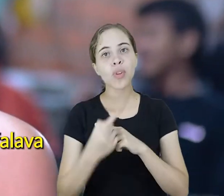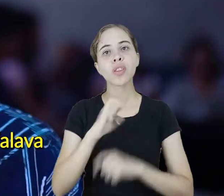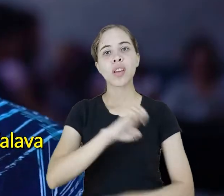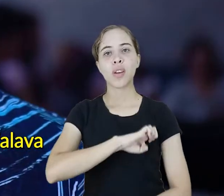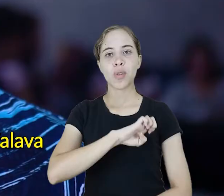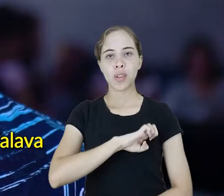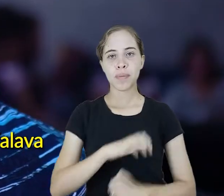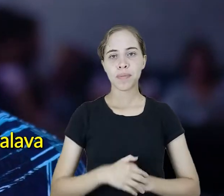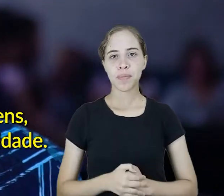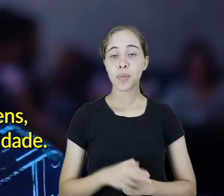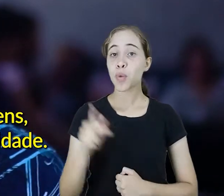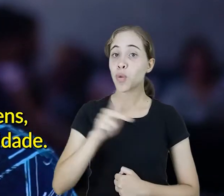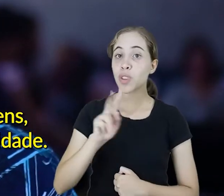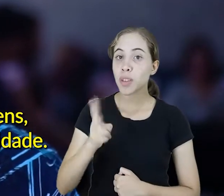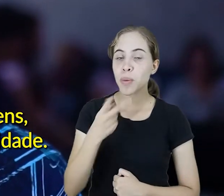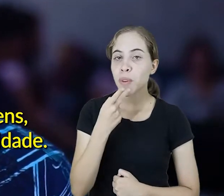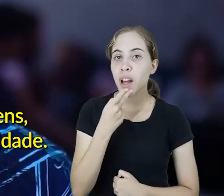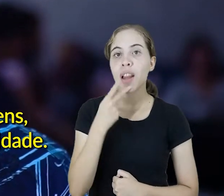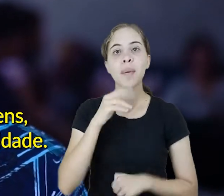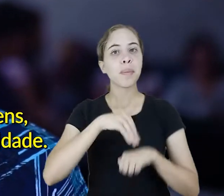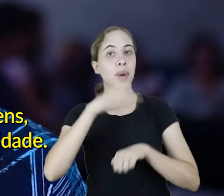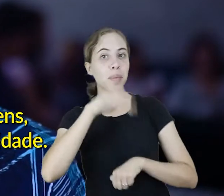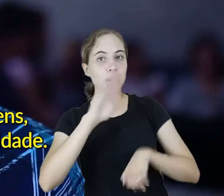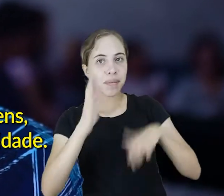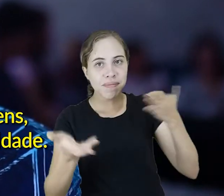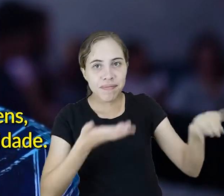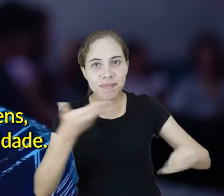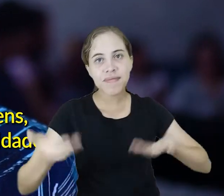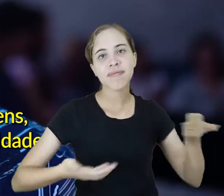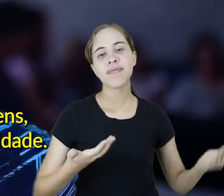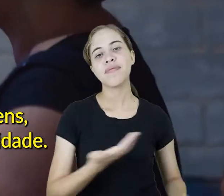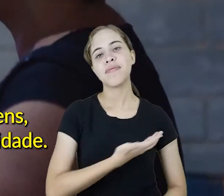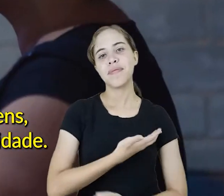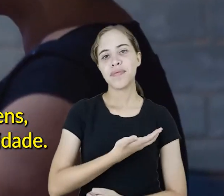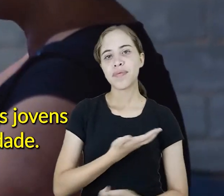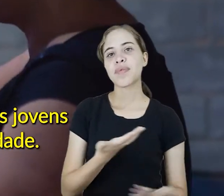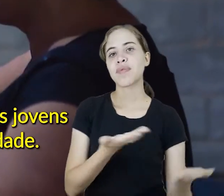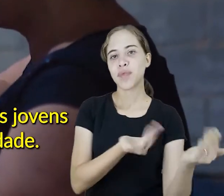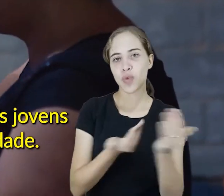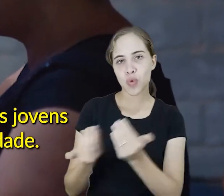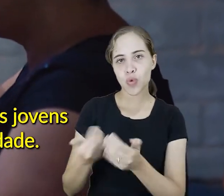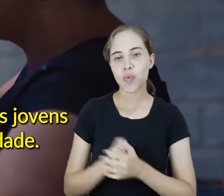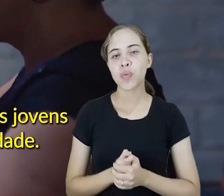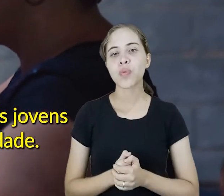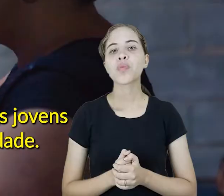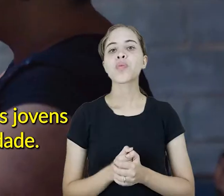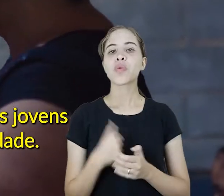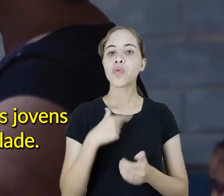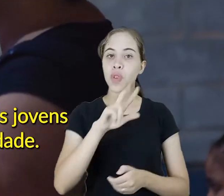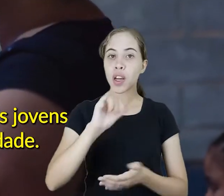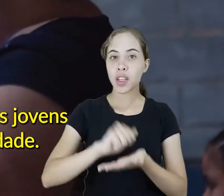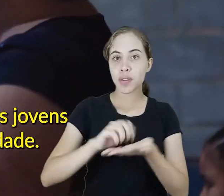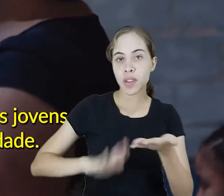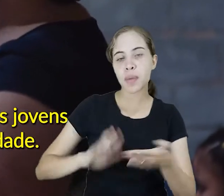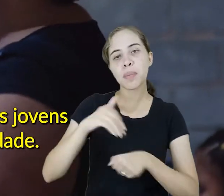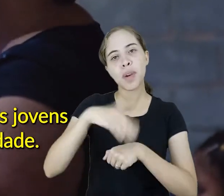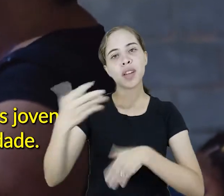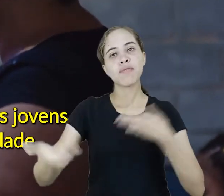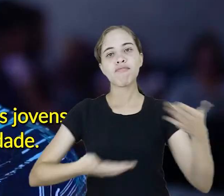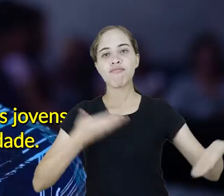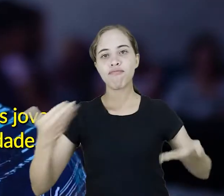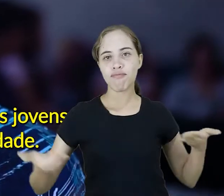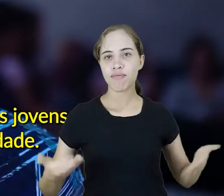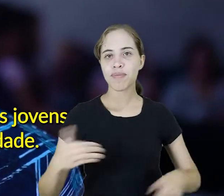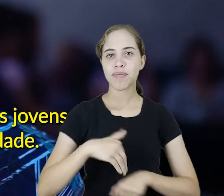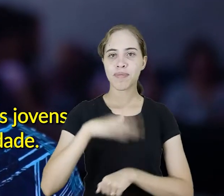A professora sempre falava para trazer mais jovens porque ia ter uma atividade. Daí todos trouxeram mais jovens e